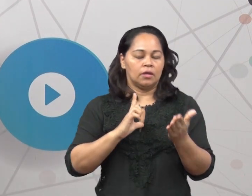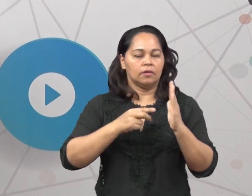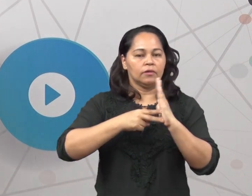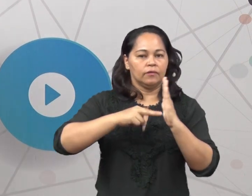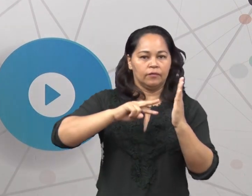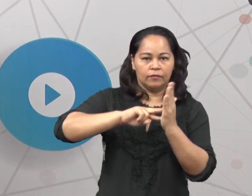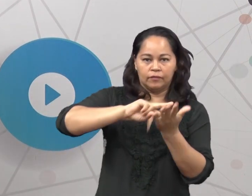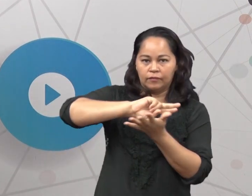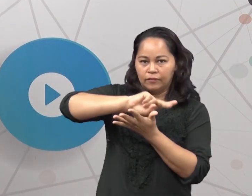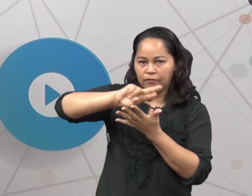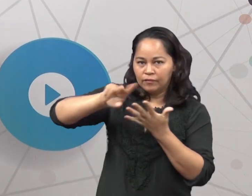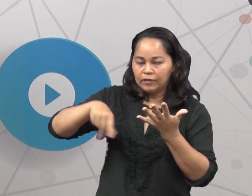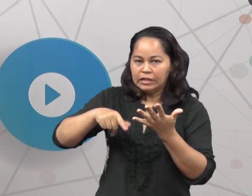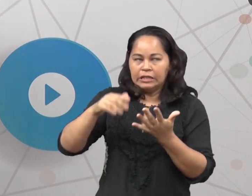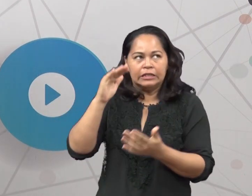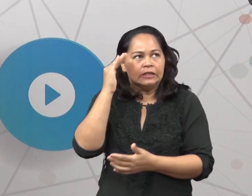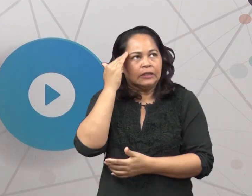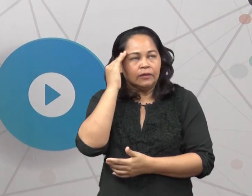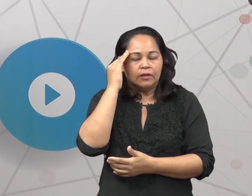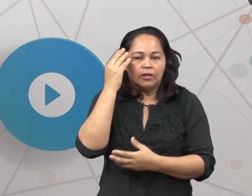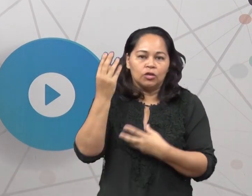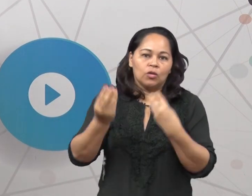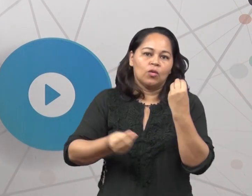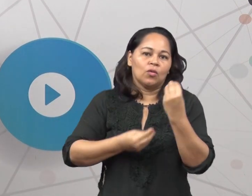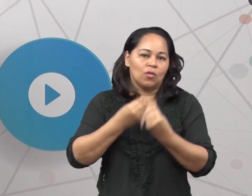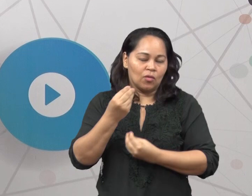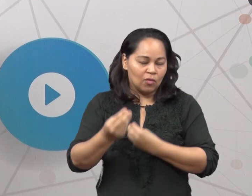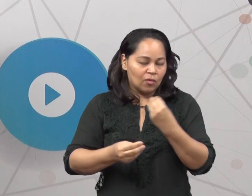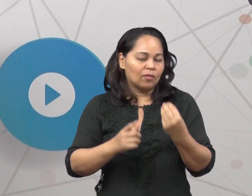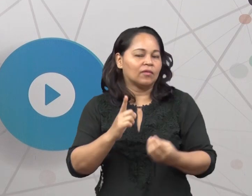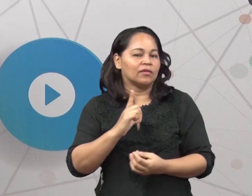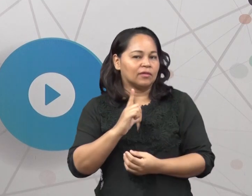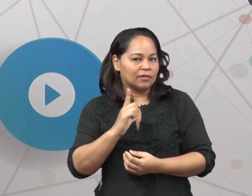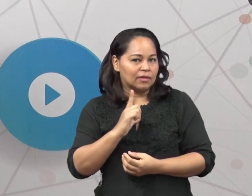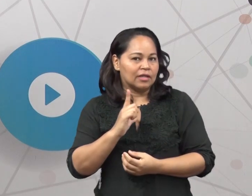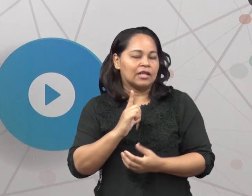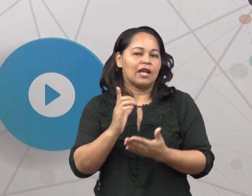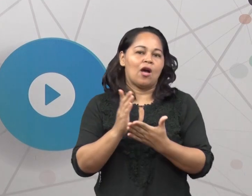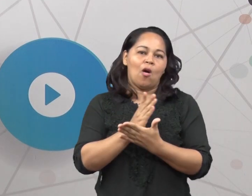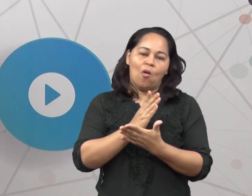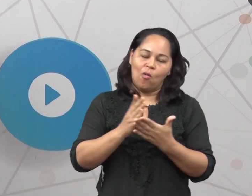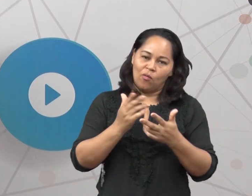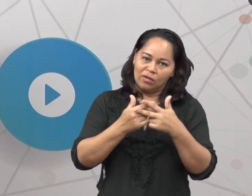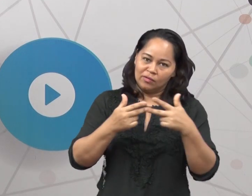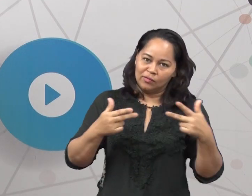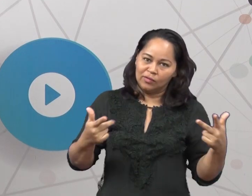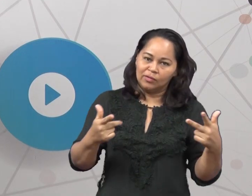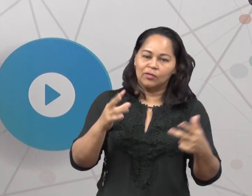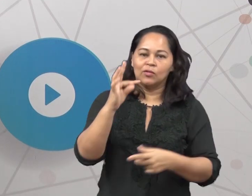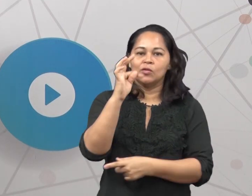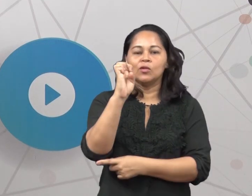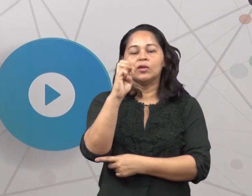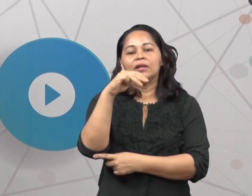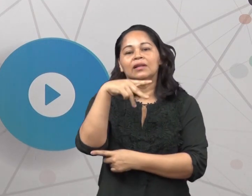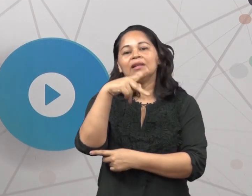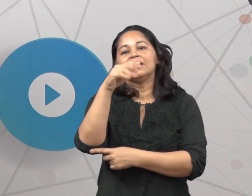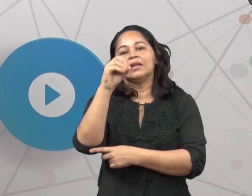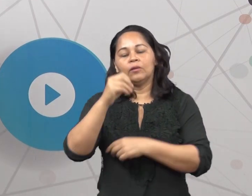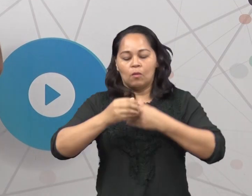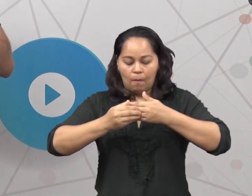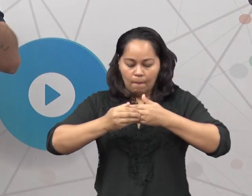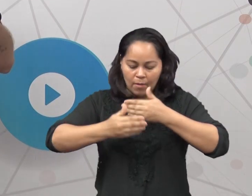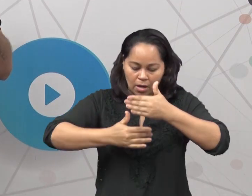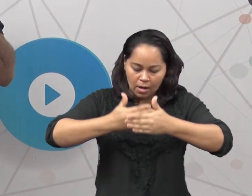nós não nos atentamos a algumas coisas como o tempo. O tempo ele vai